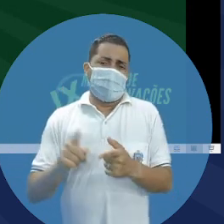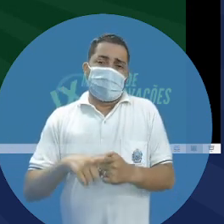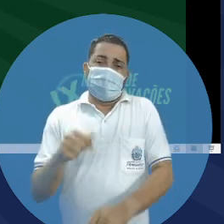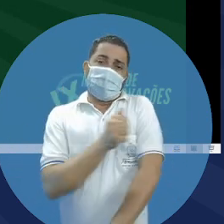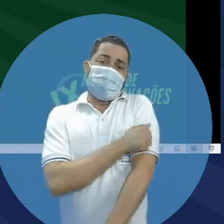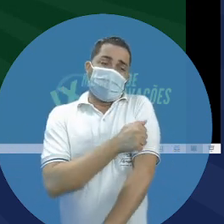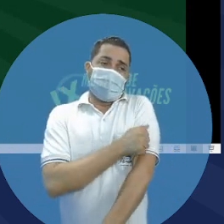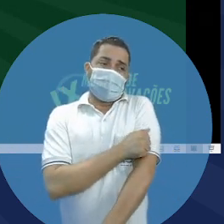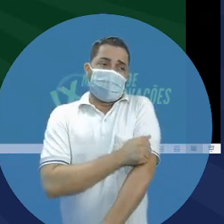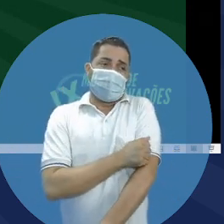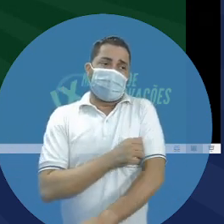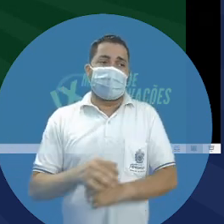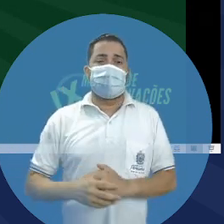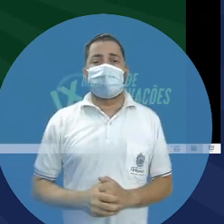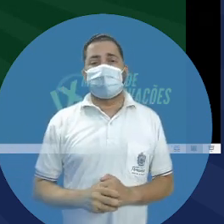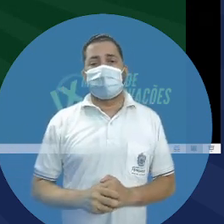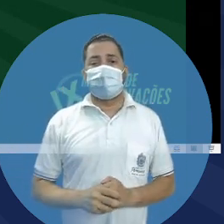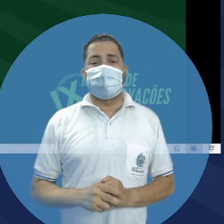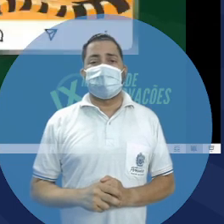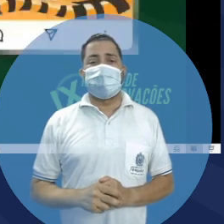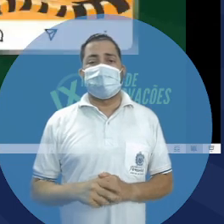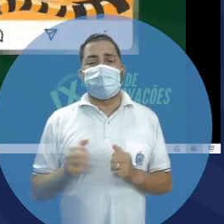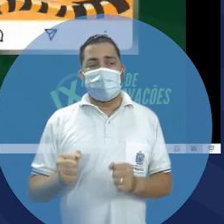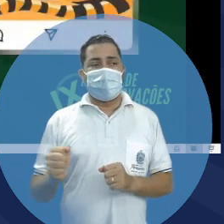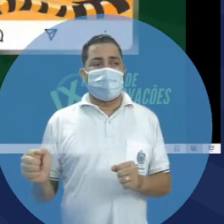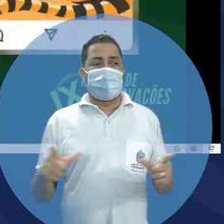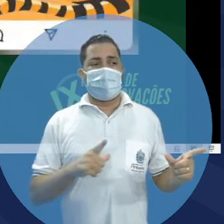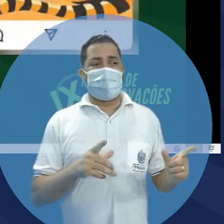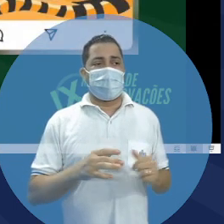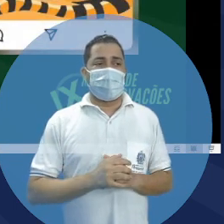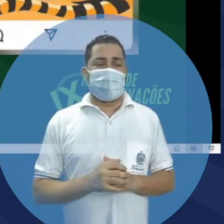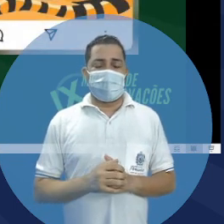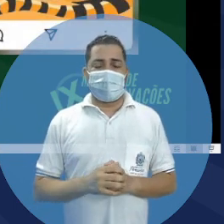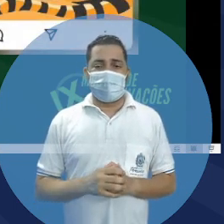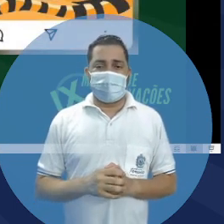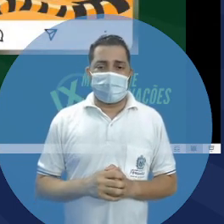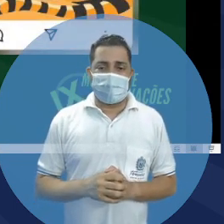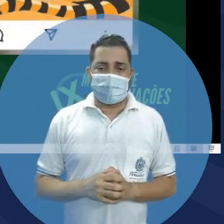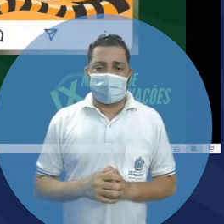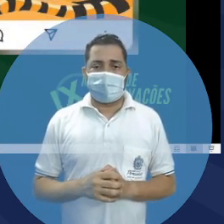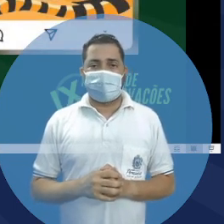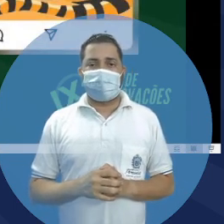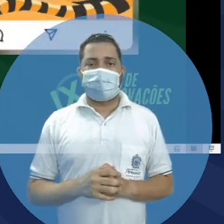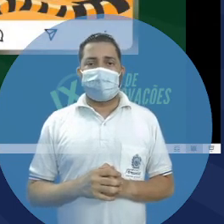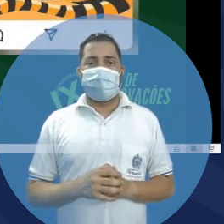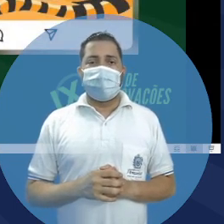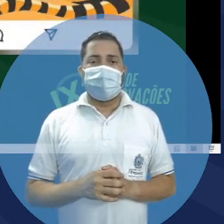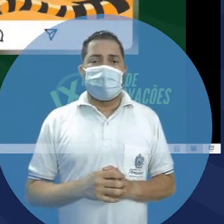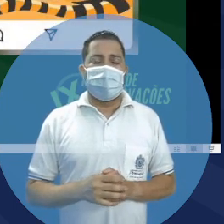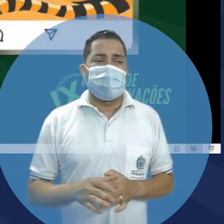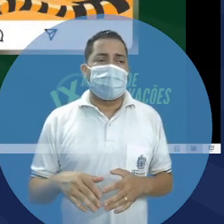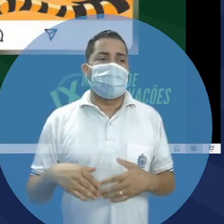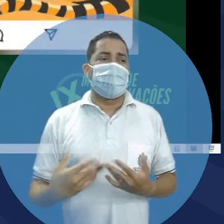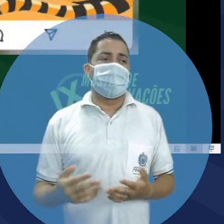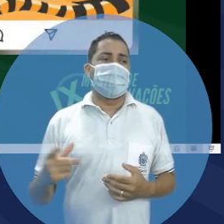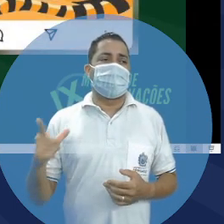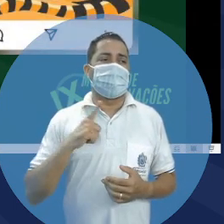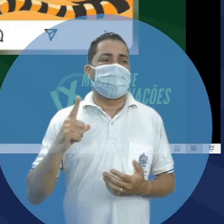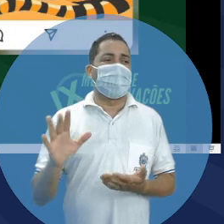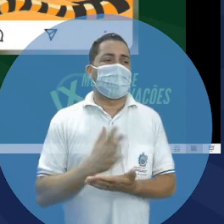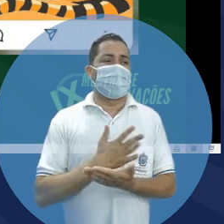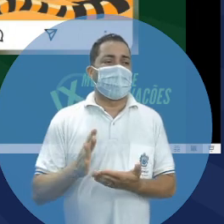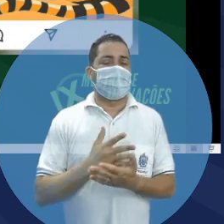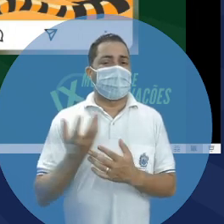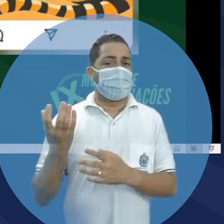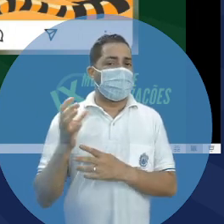mim. Tá? Pode passar. E aqui a gente tem algumas postagens